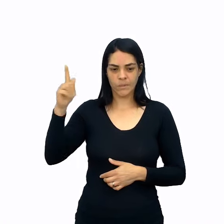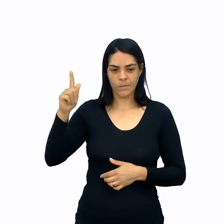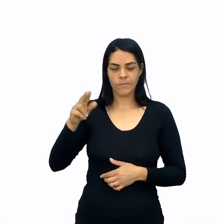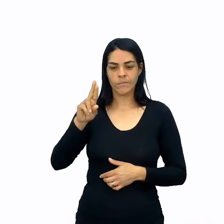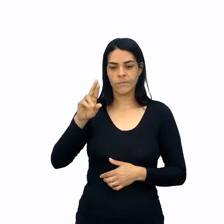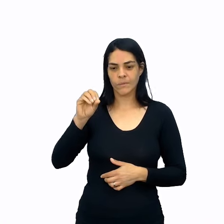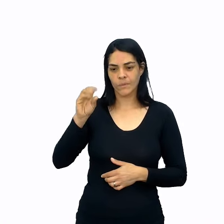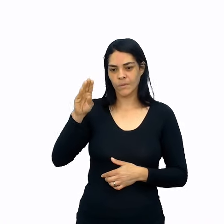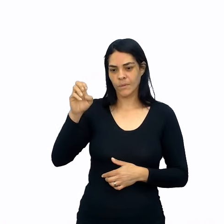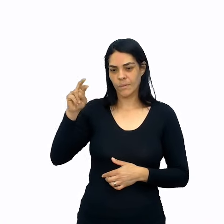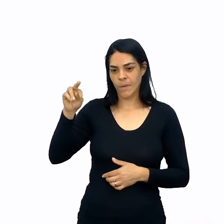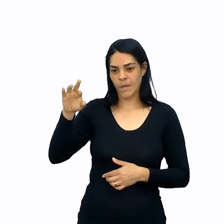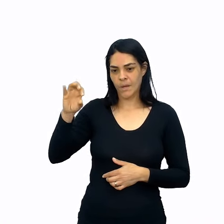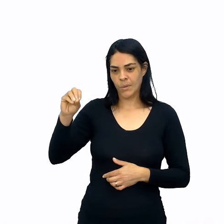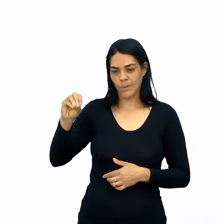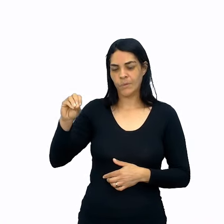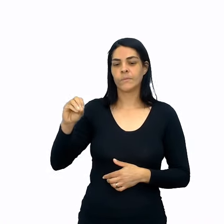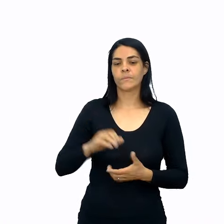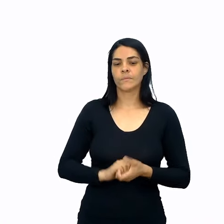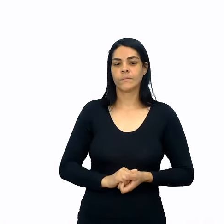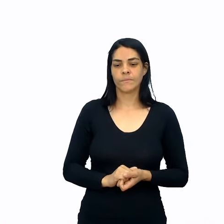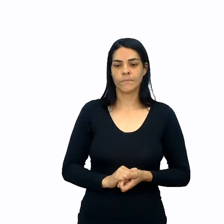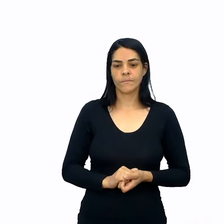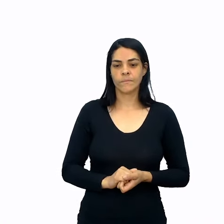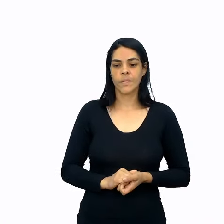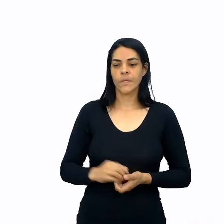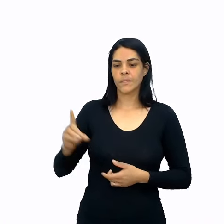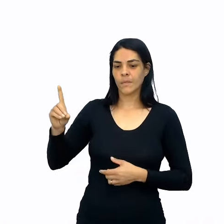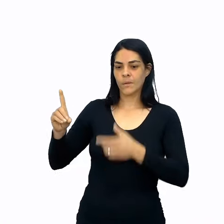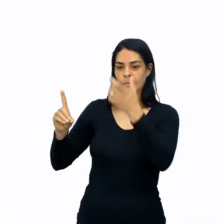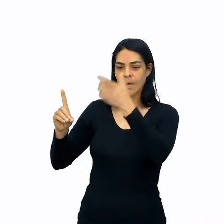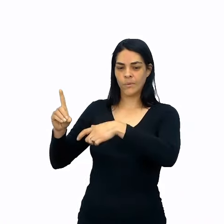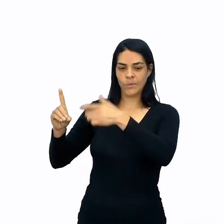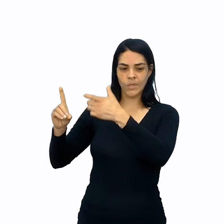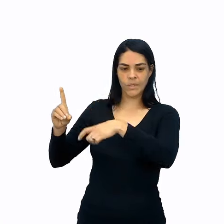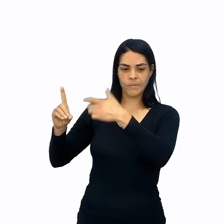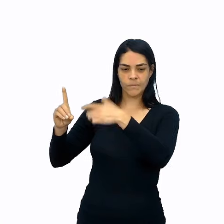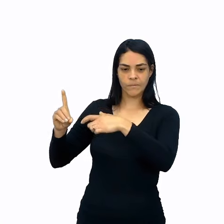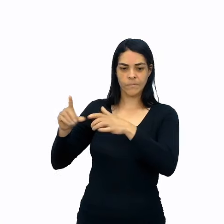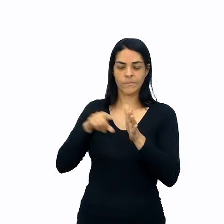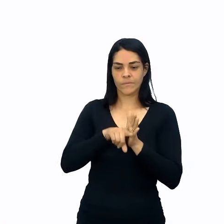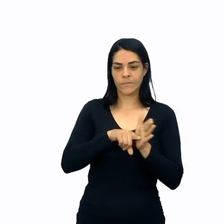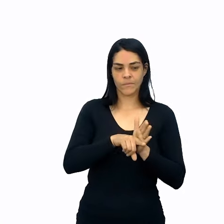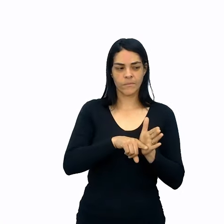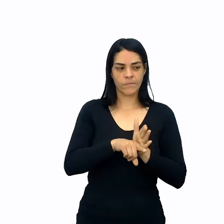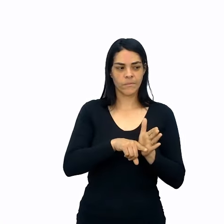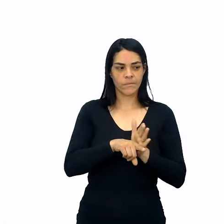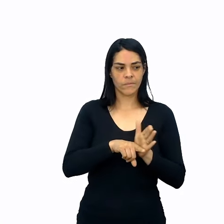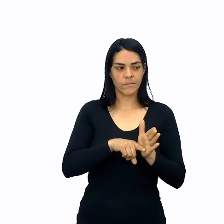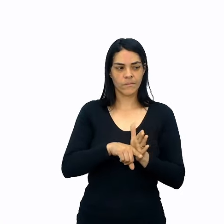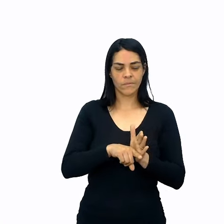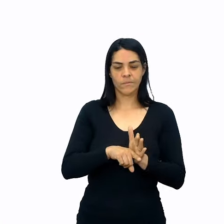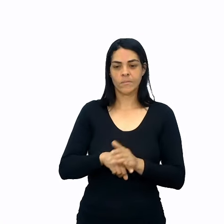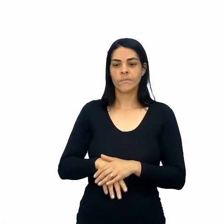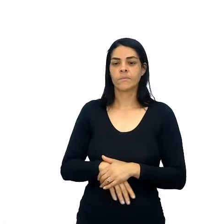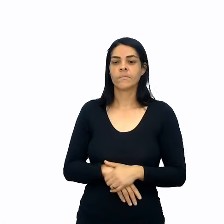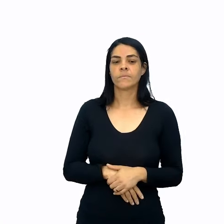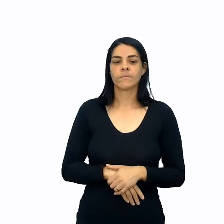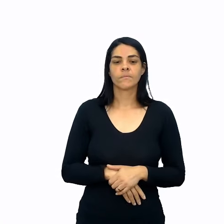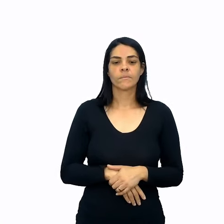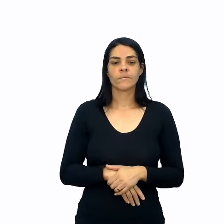Carlos Ramos e Gessier Quirino. São autores que foram pesquisados por serem contadores de causas.